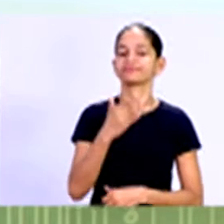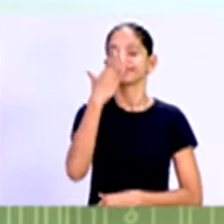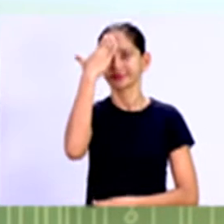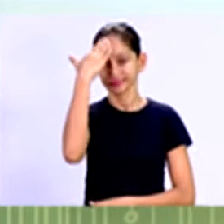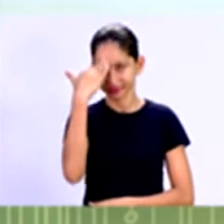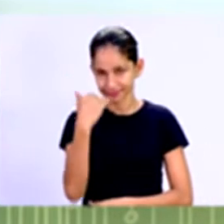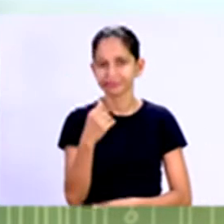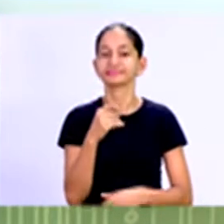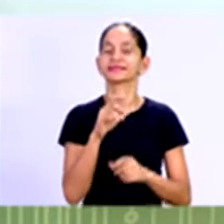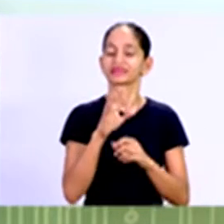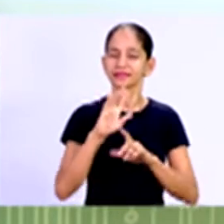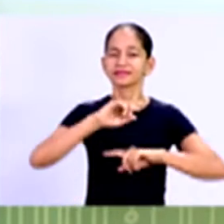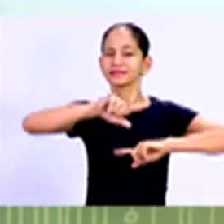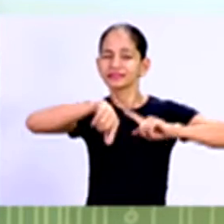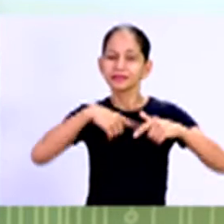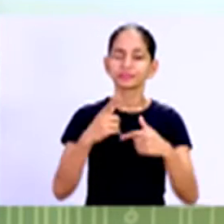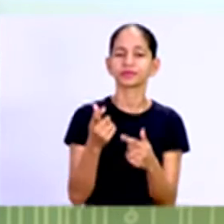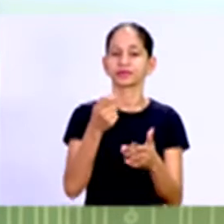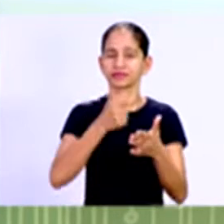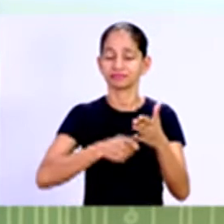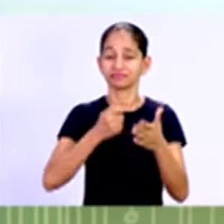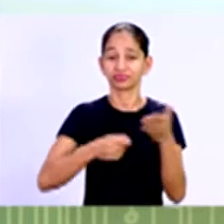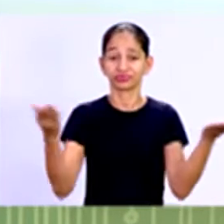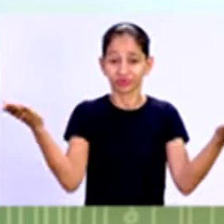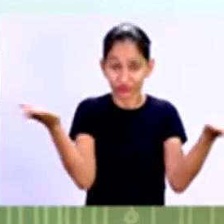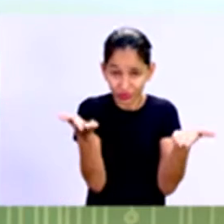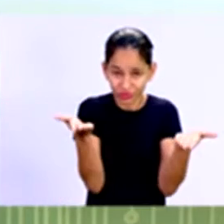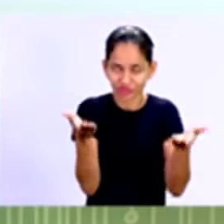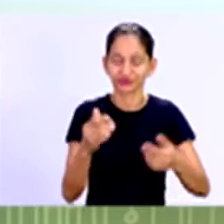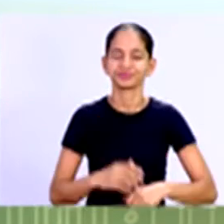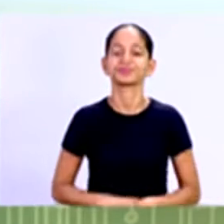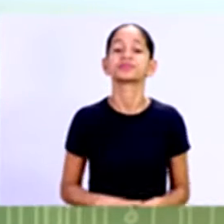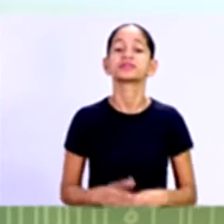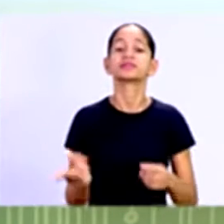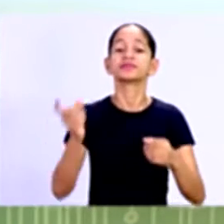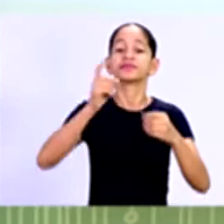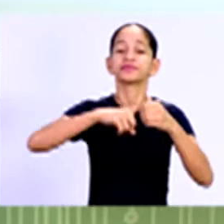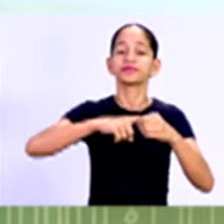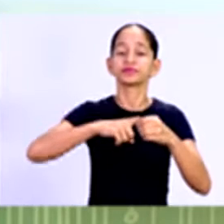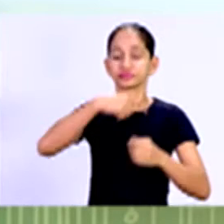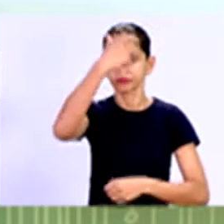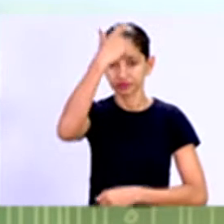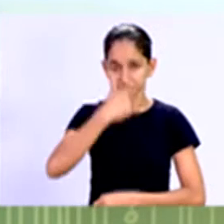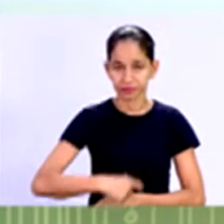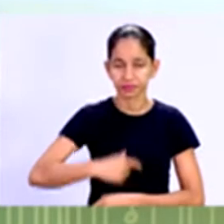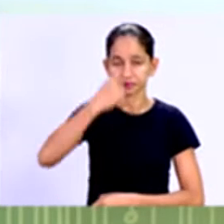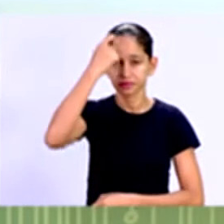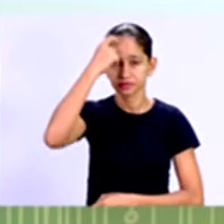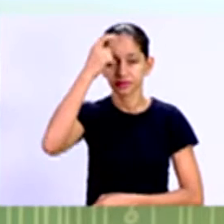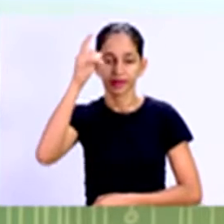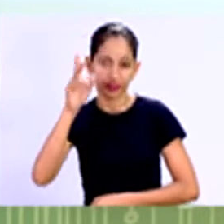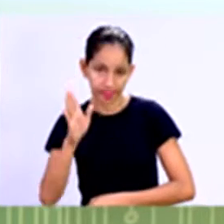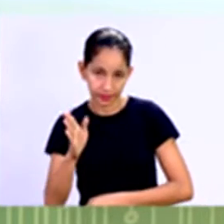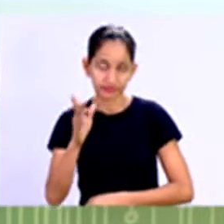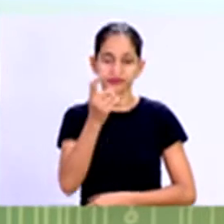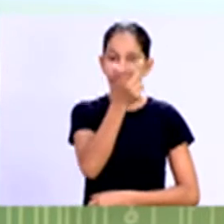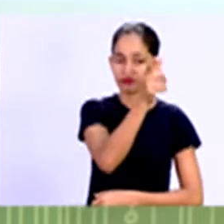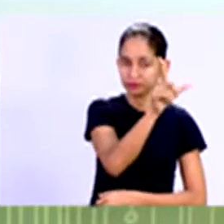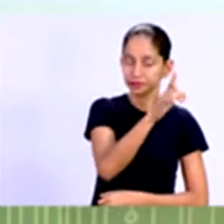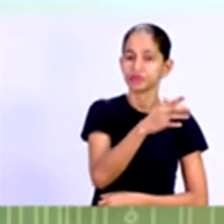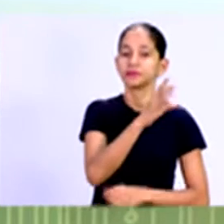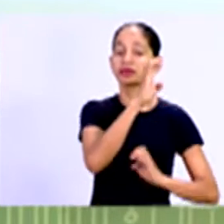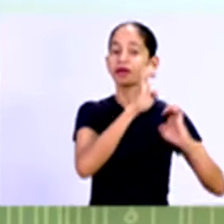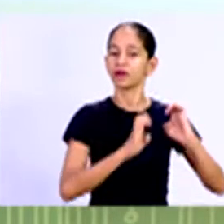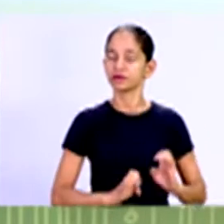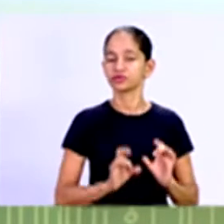é uma questão que a gente vai discutir muito hoje. Mas voltando ao sujeito moral e sujeito ético, é importante a gente